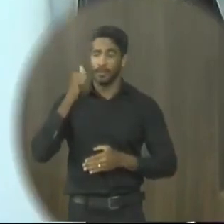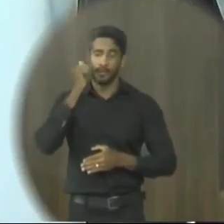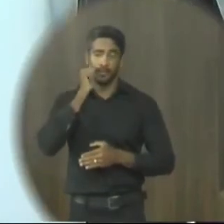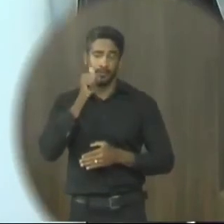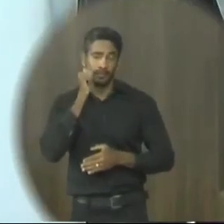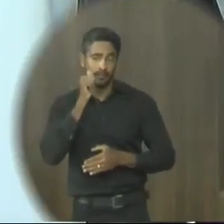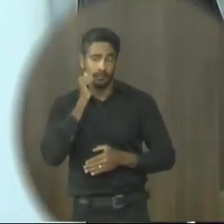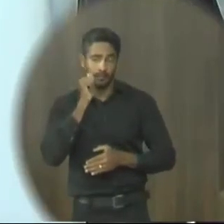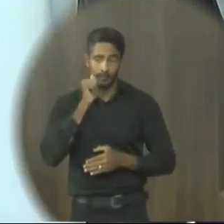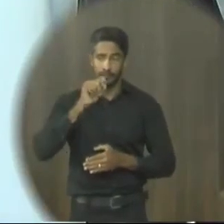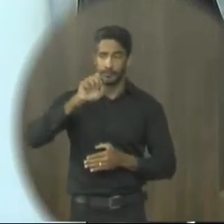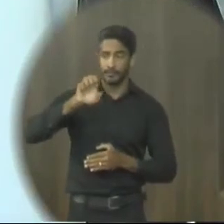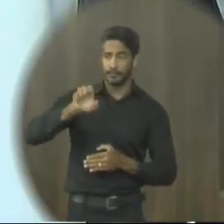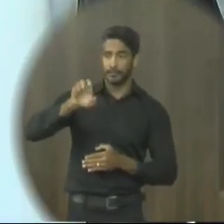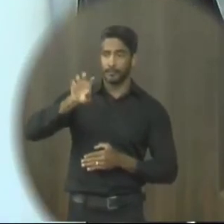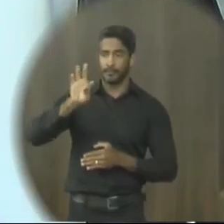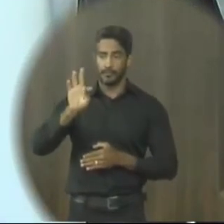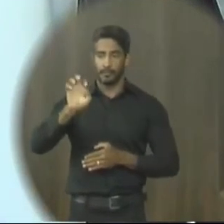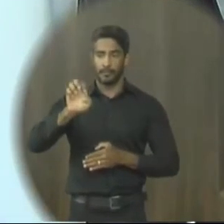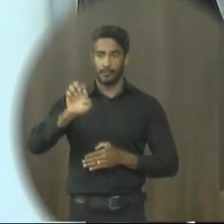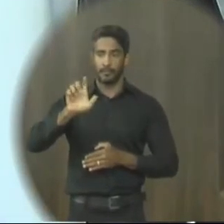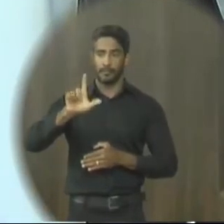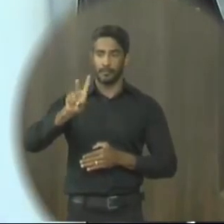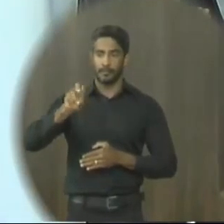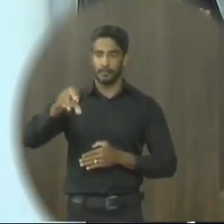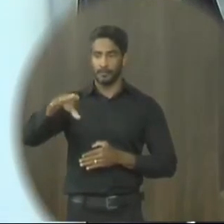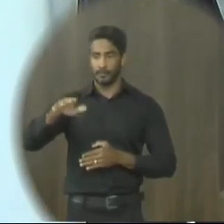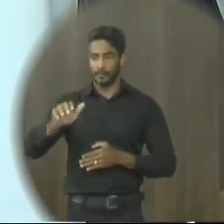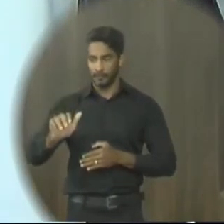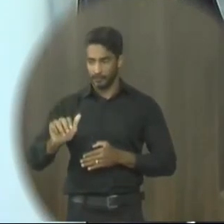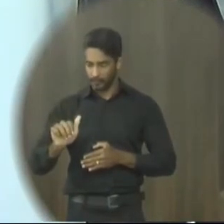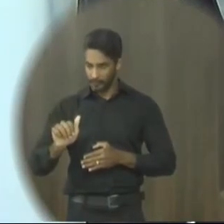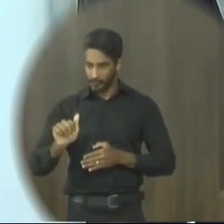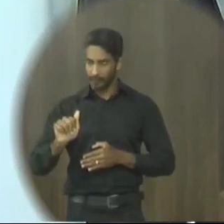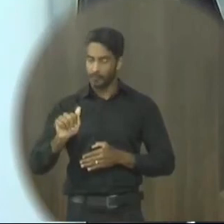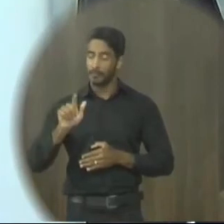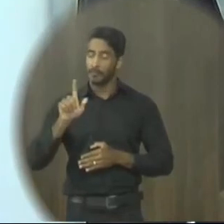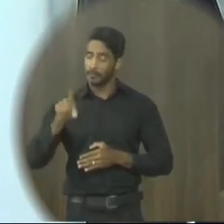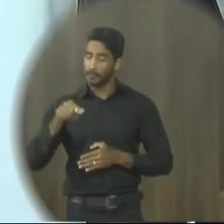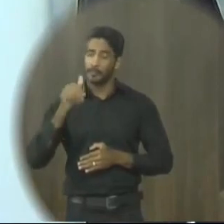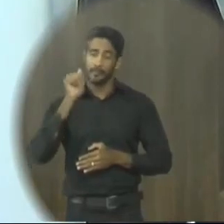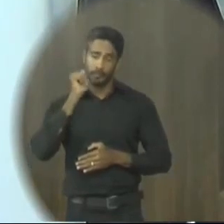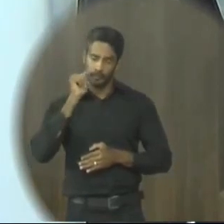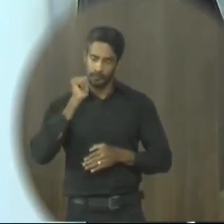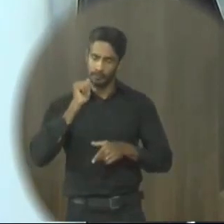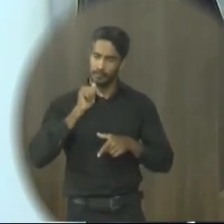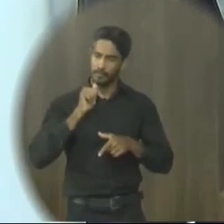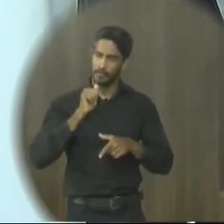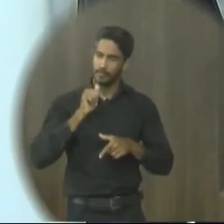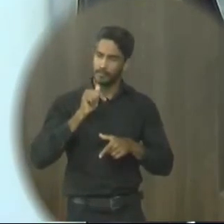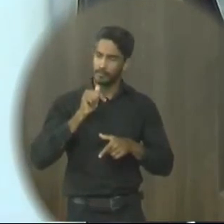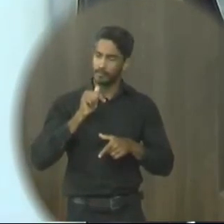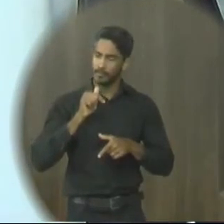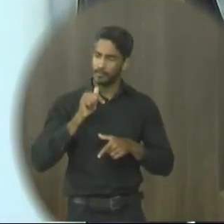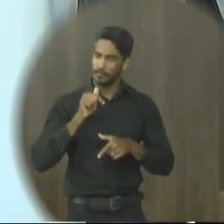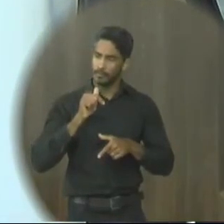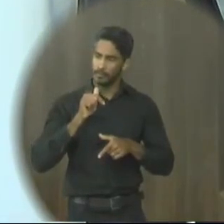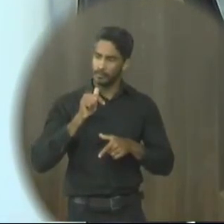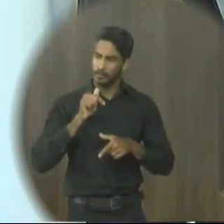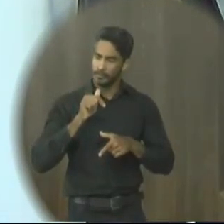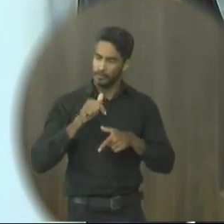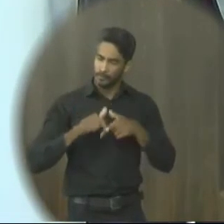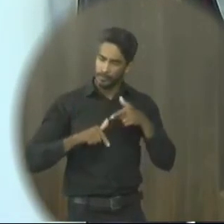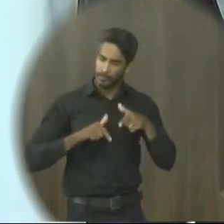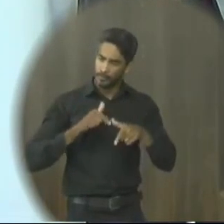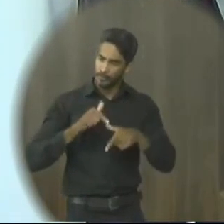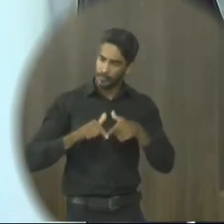senhora Etelvina dos Santos Clementina, que foi uma grande serva da igreja, cuidou durante muitos